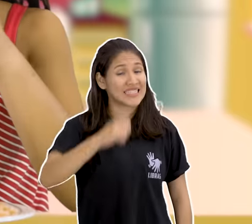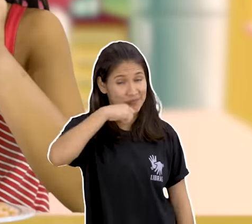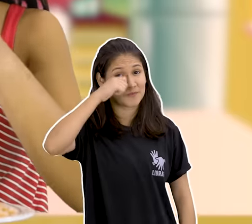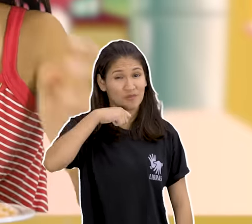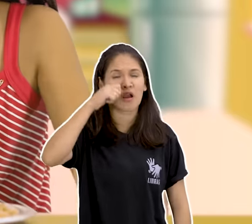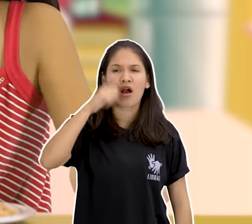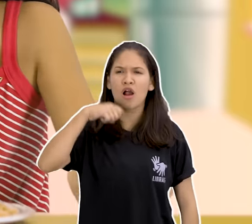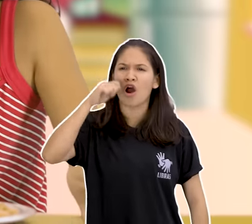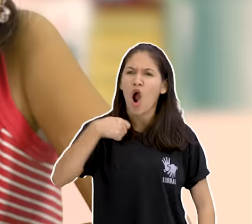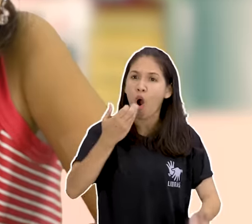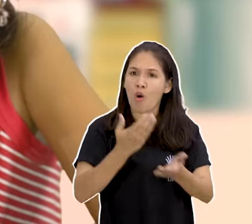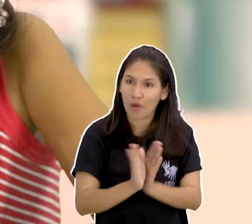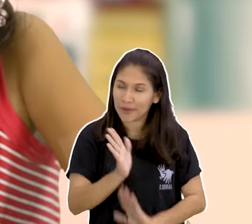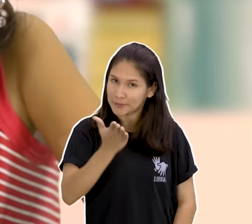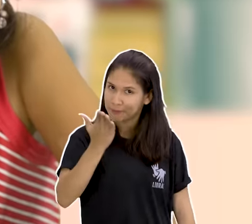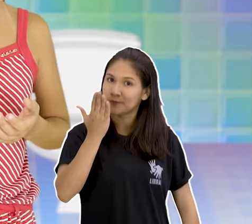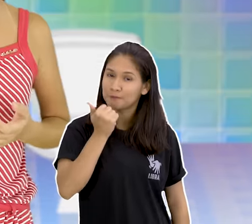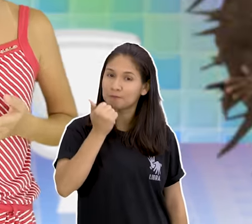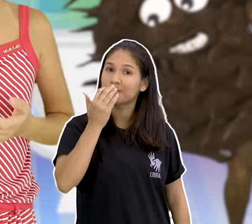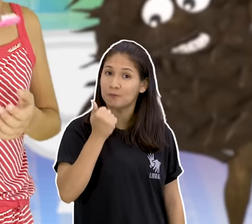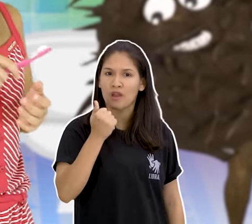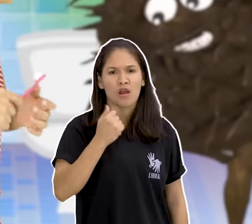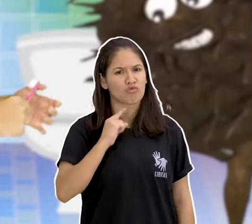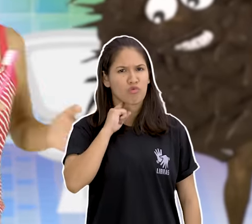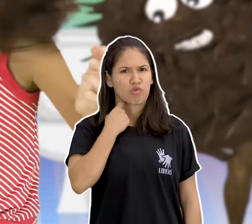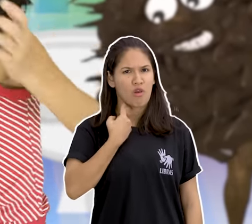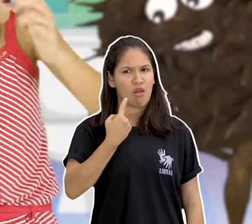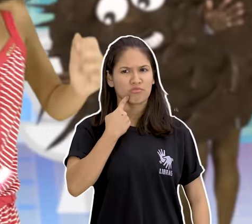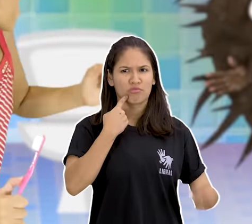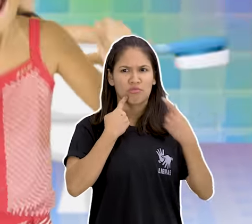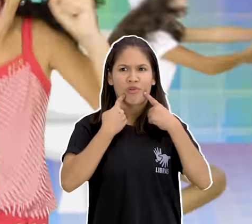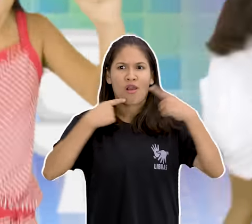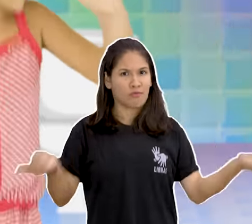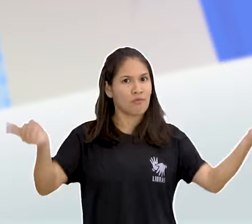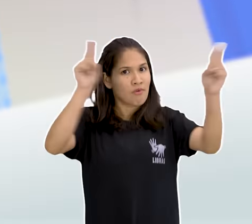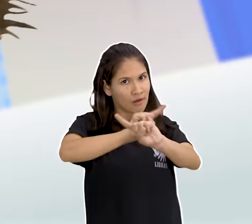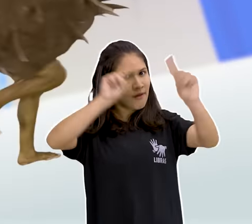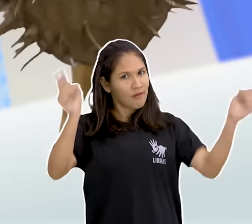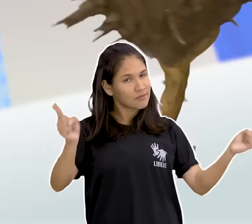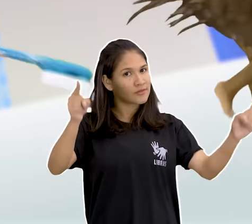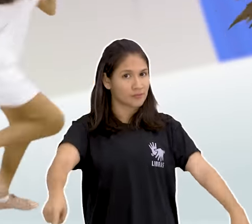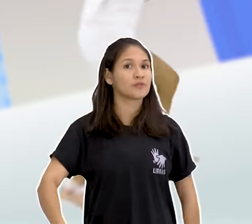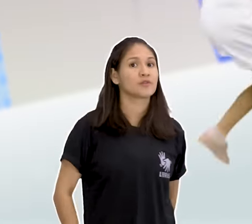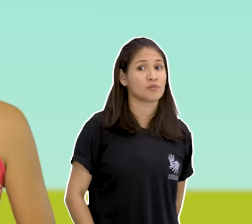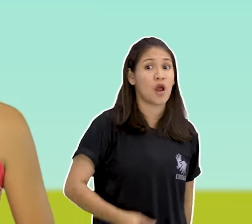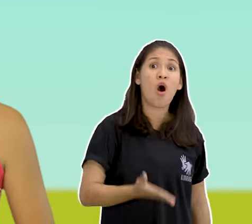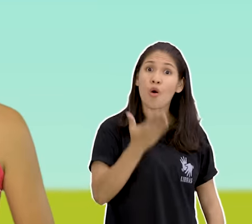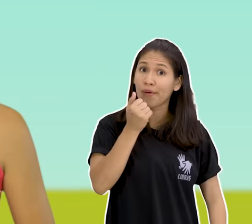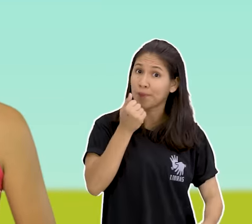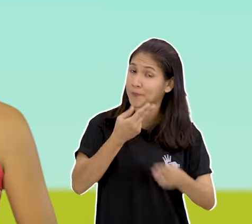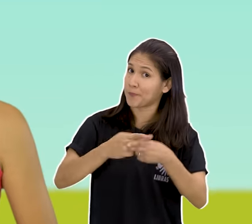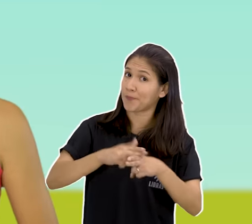Vamos escovar os dentes depois da refeição, pra que a dona sujeirinha não tome conta não. Se comer